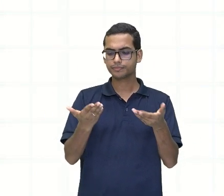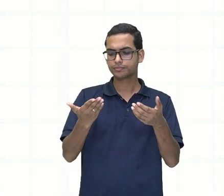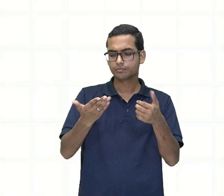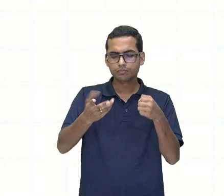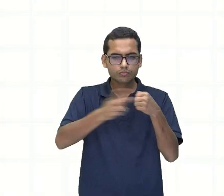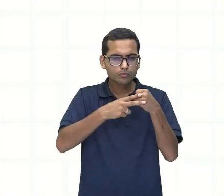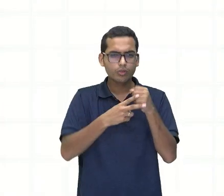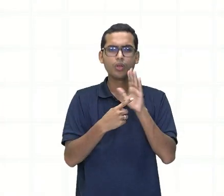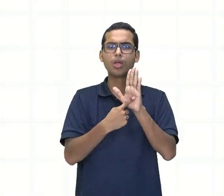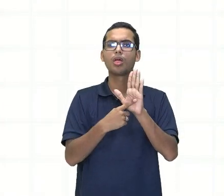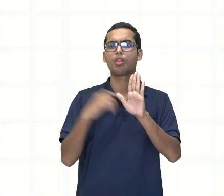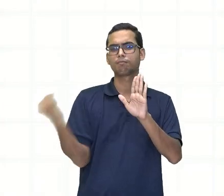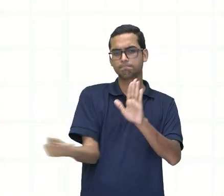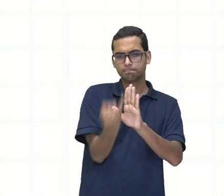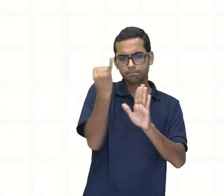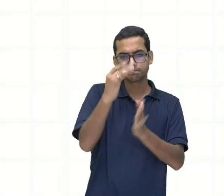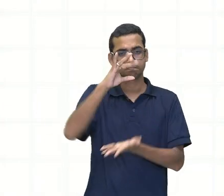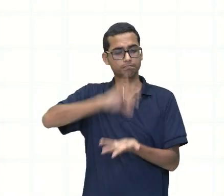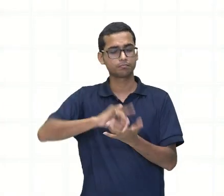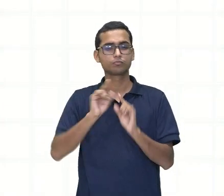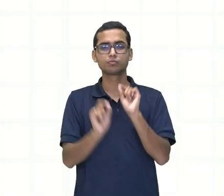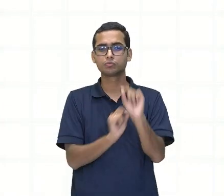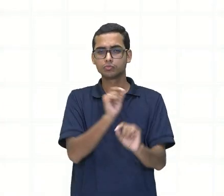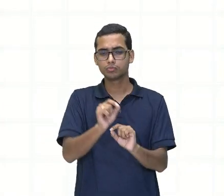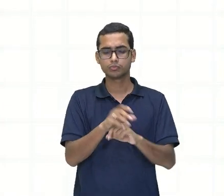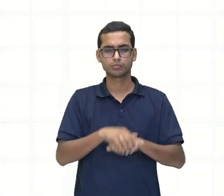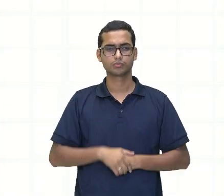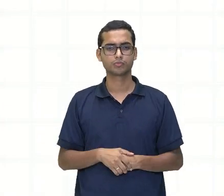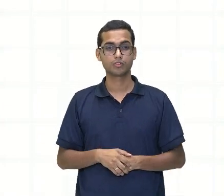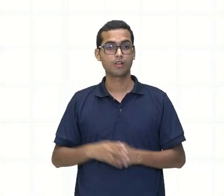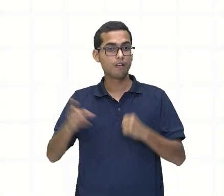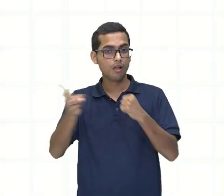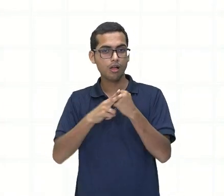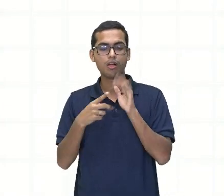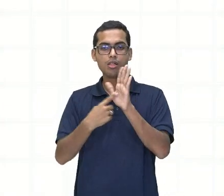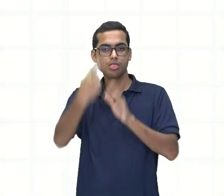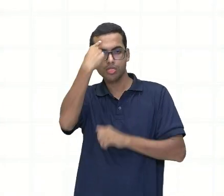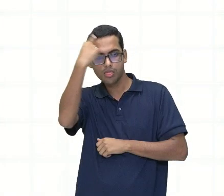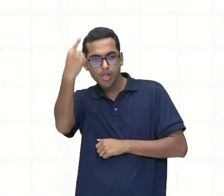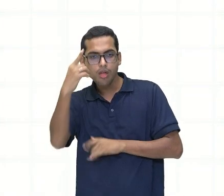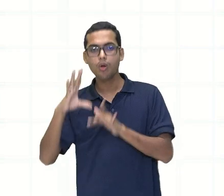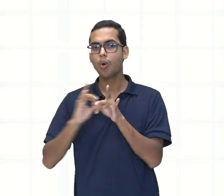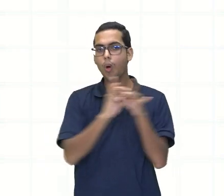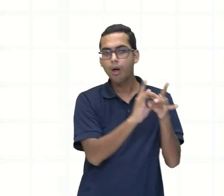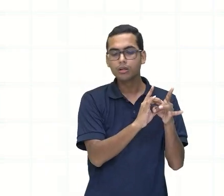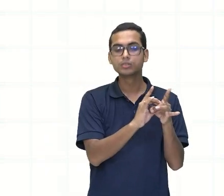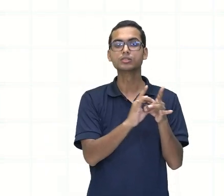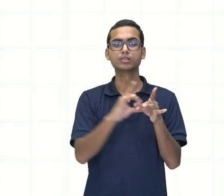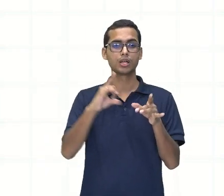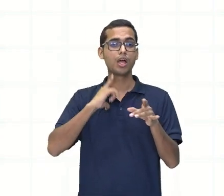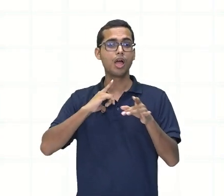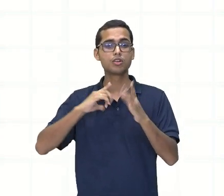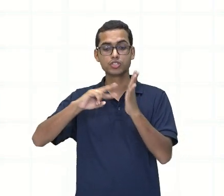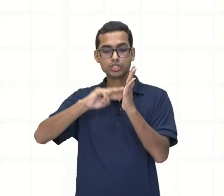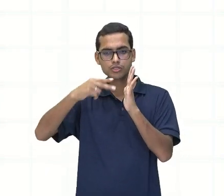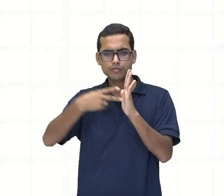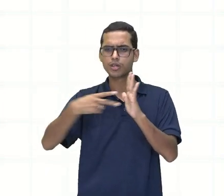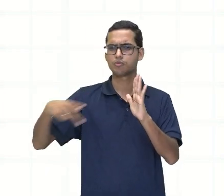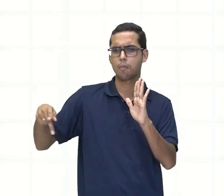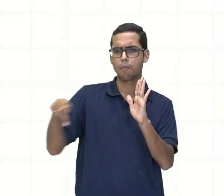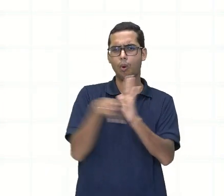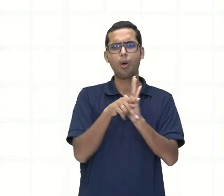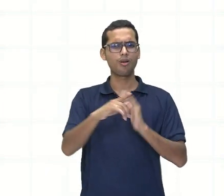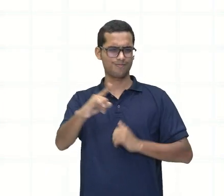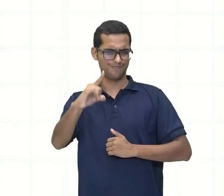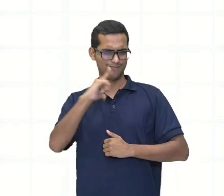é significativo, isto é, por si mesmo ele dá a ideia de algo. Então, ele tem o seu próprio significado, né? O